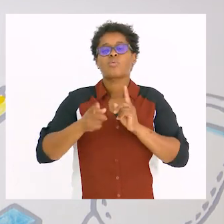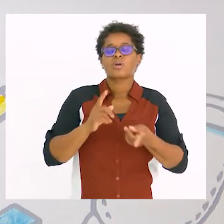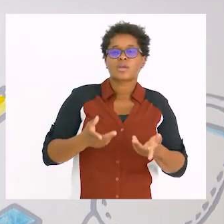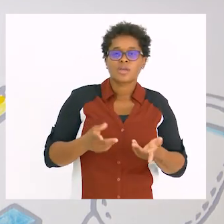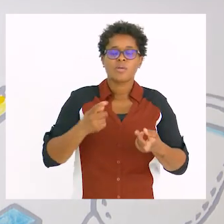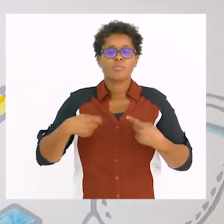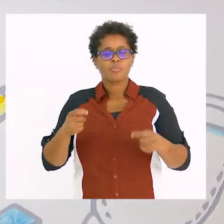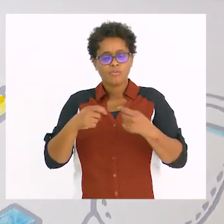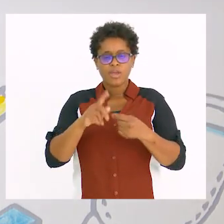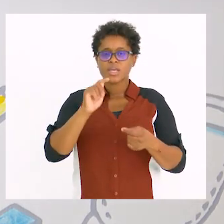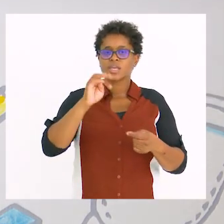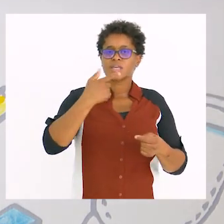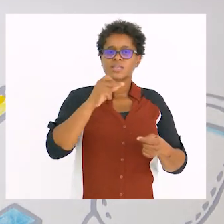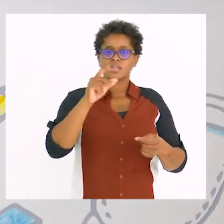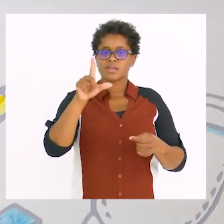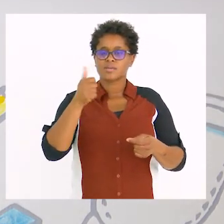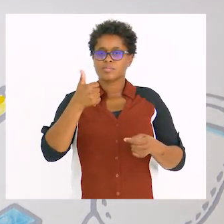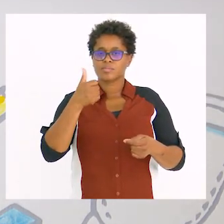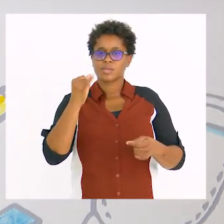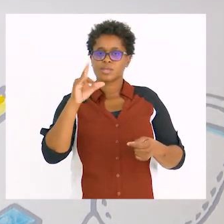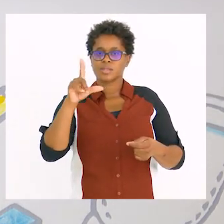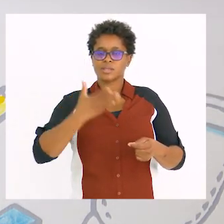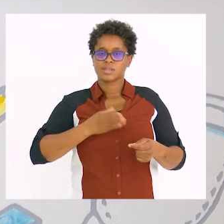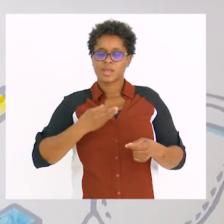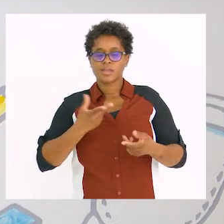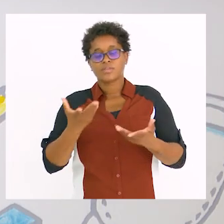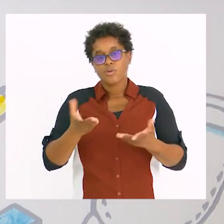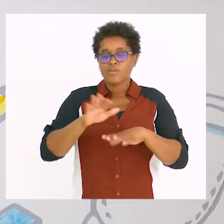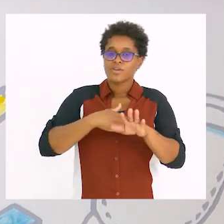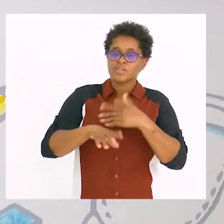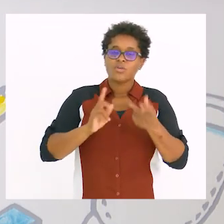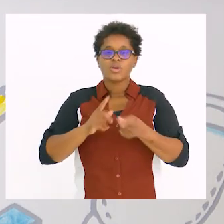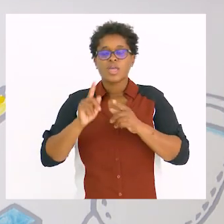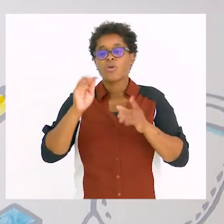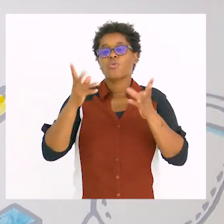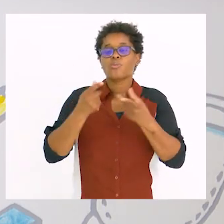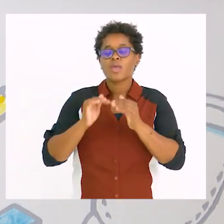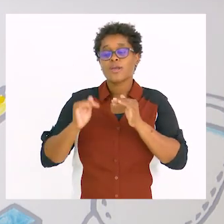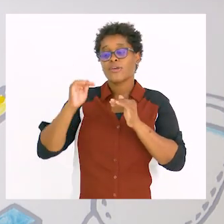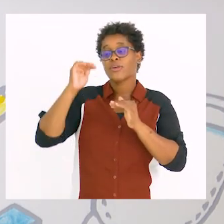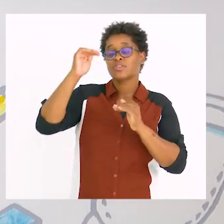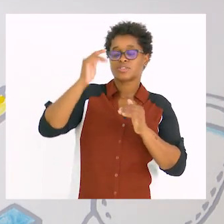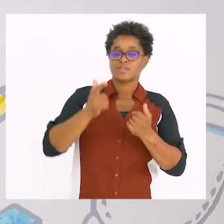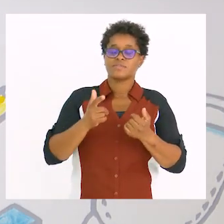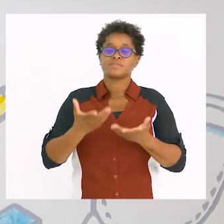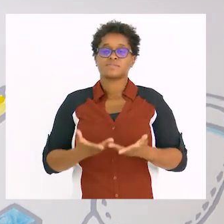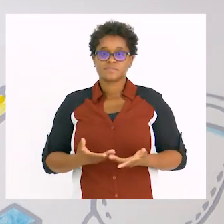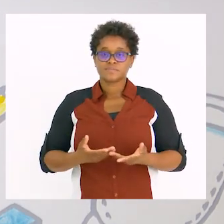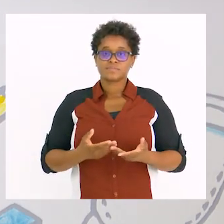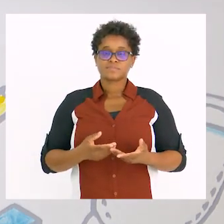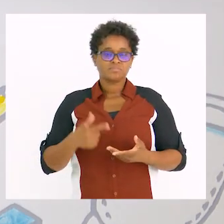significa promover a estabilidade? Portanto, fazer com que a economia cresça sem